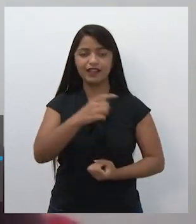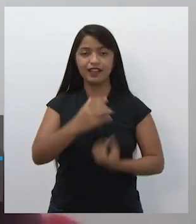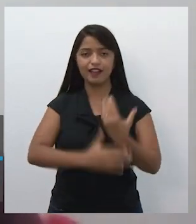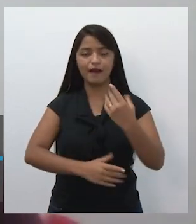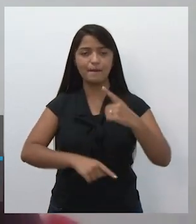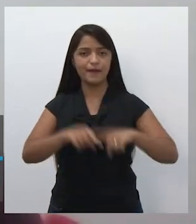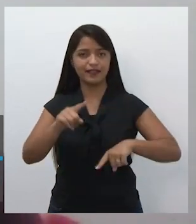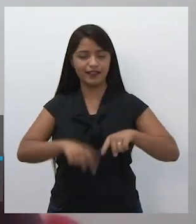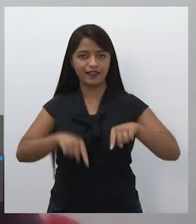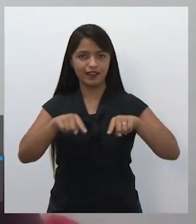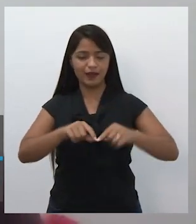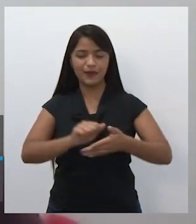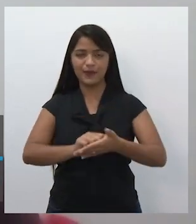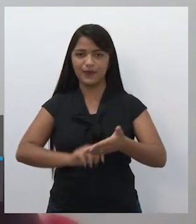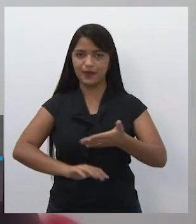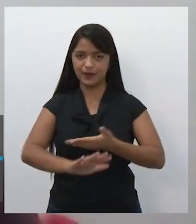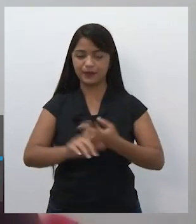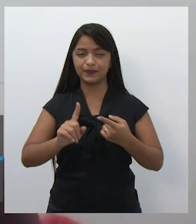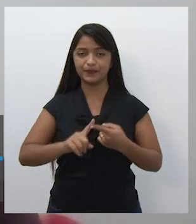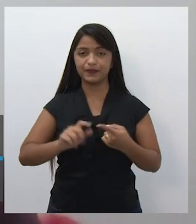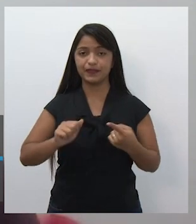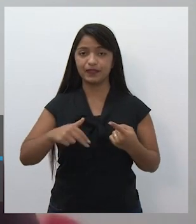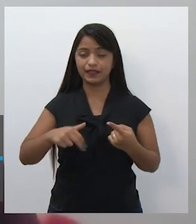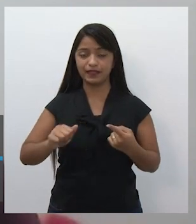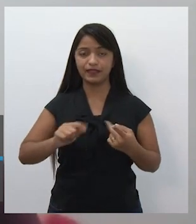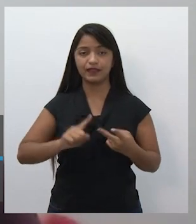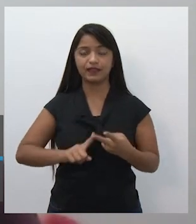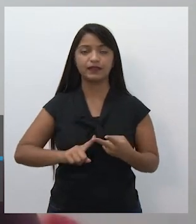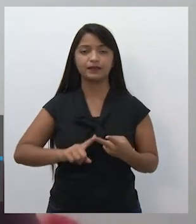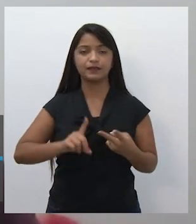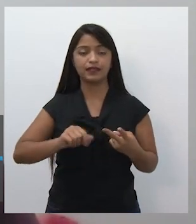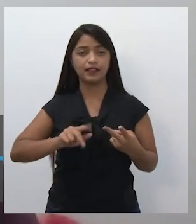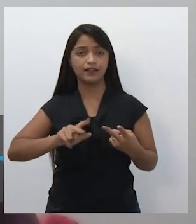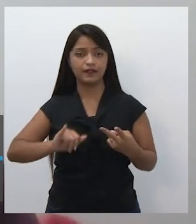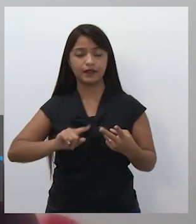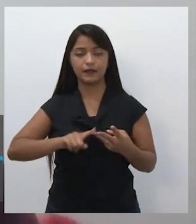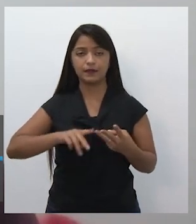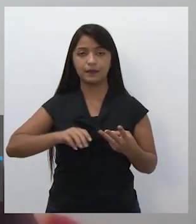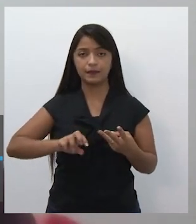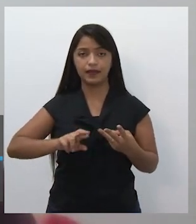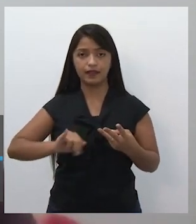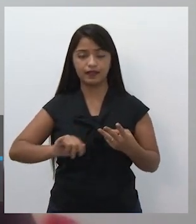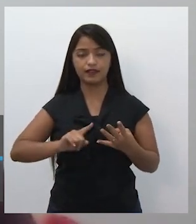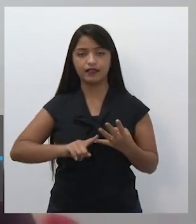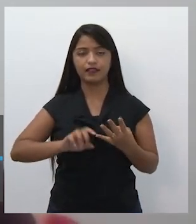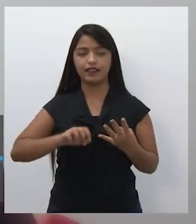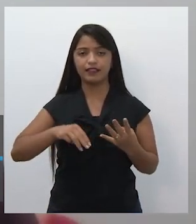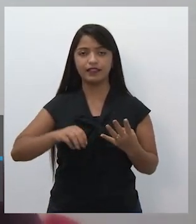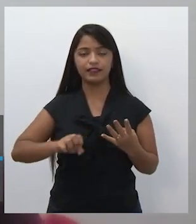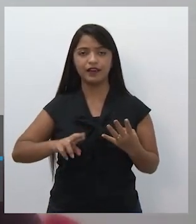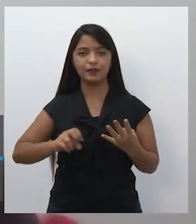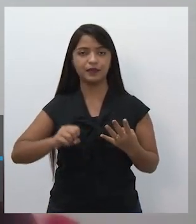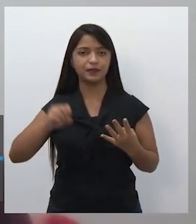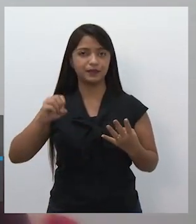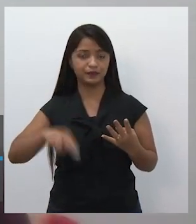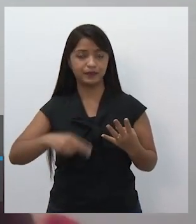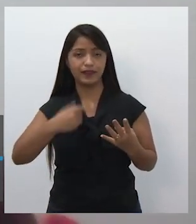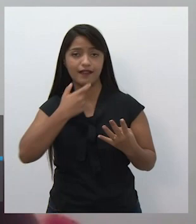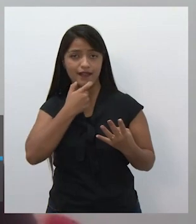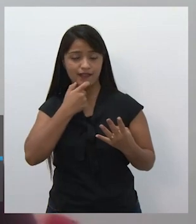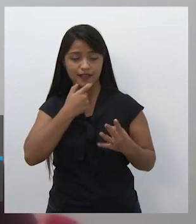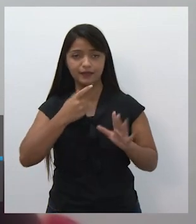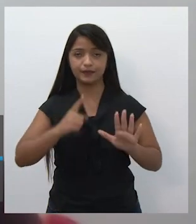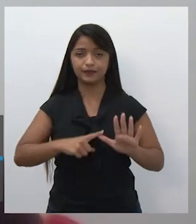todos, mas assim, a Mara Lúcia, Davi, a Mary Giacomini, de língua portuguesa, o Emerson Thiago, que é de língua inglesa, a Mirna Leia e